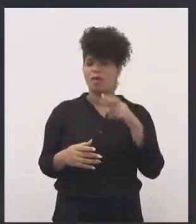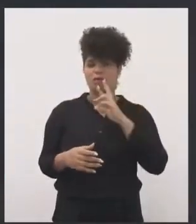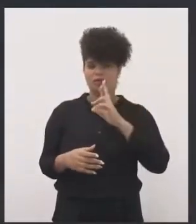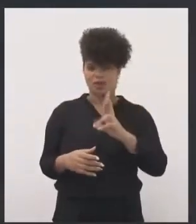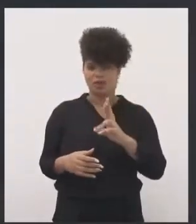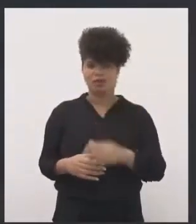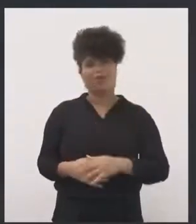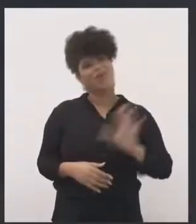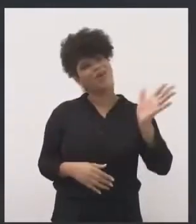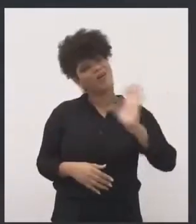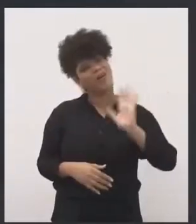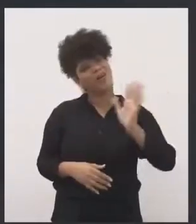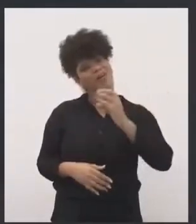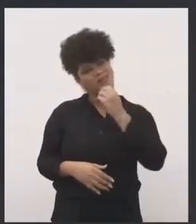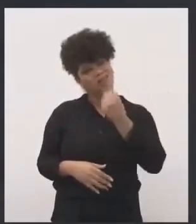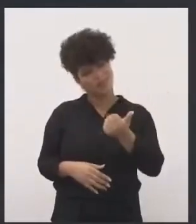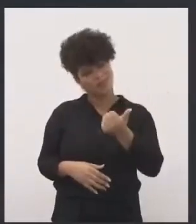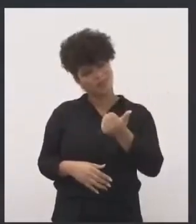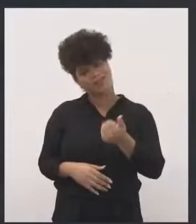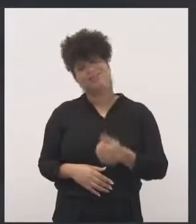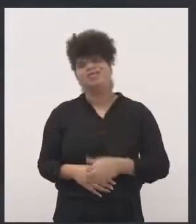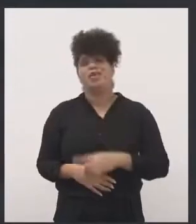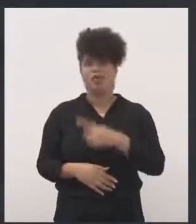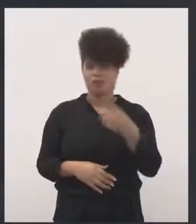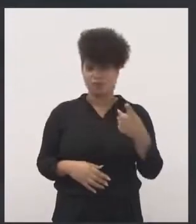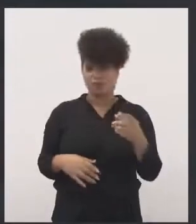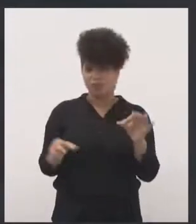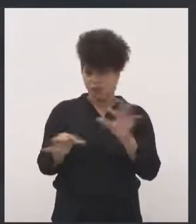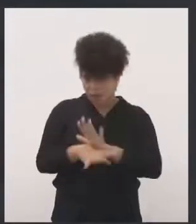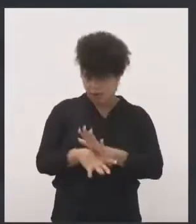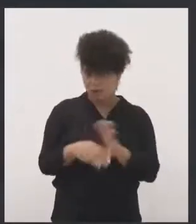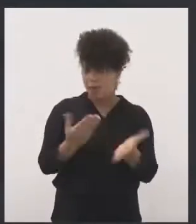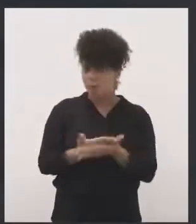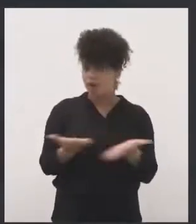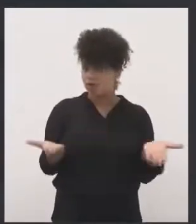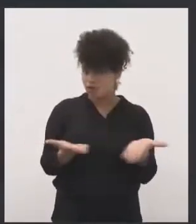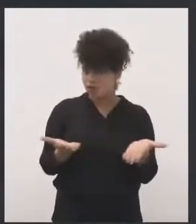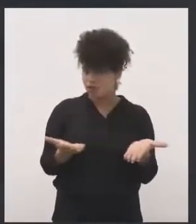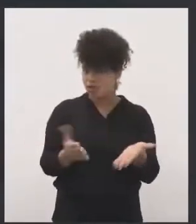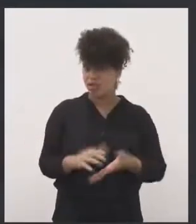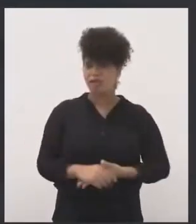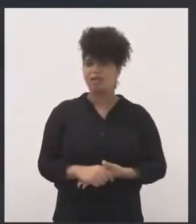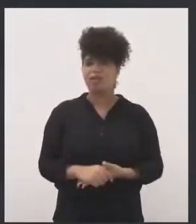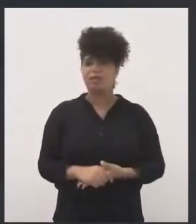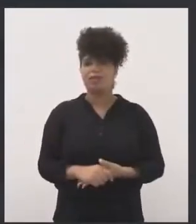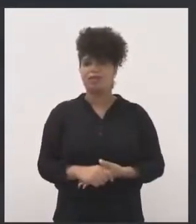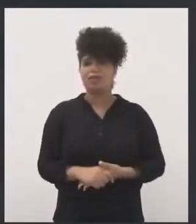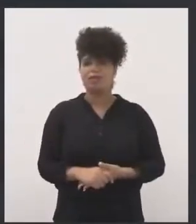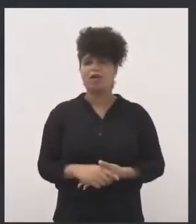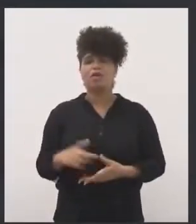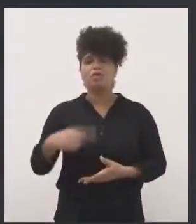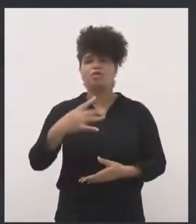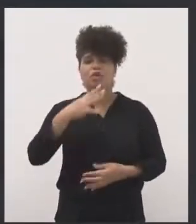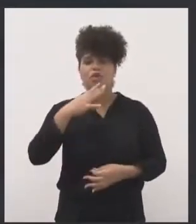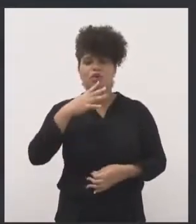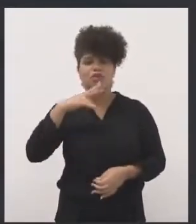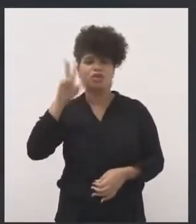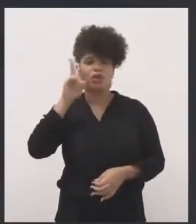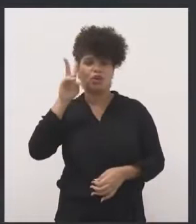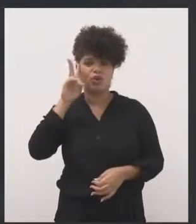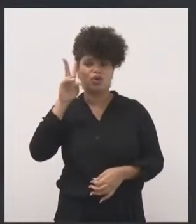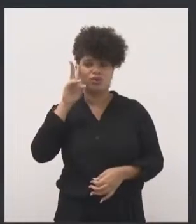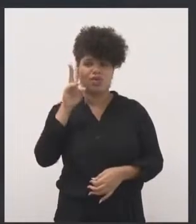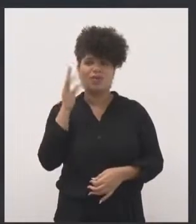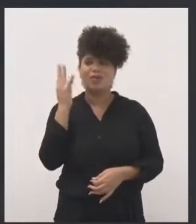final. Criançada, tudo bem? Vocês estão preparados para a aula de hoje? Hoje nós vamos conhecer uma historinha